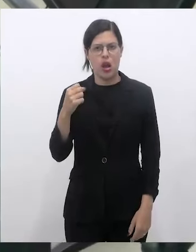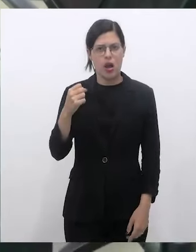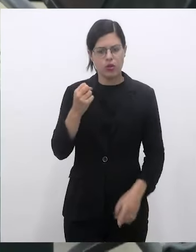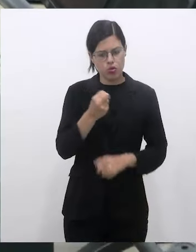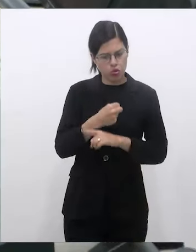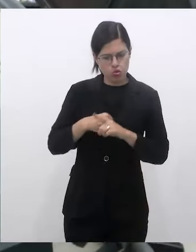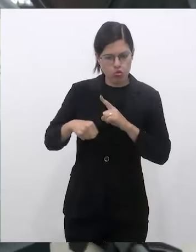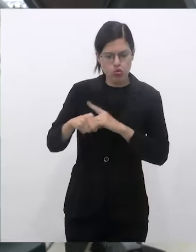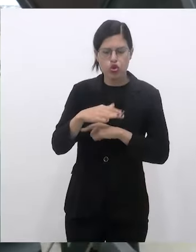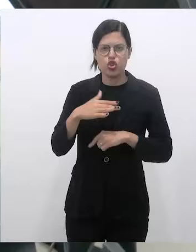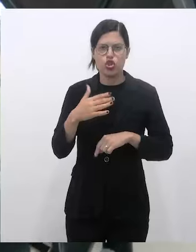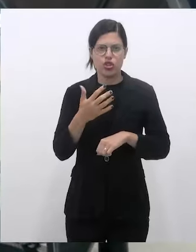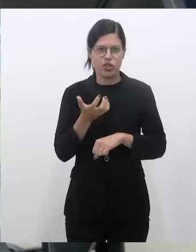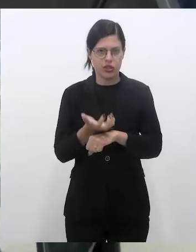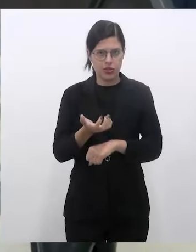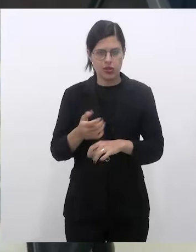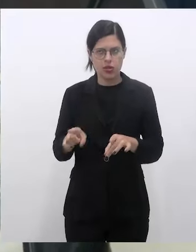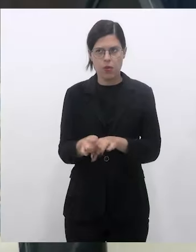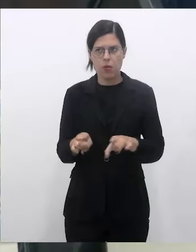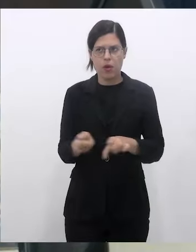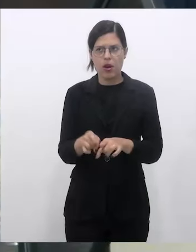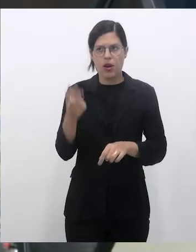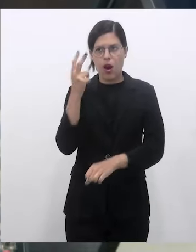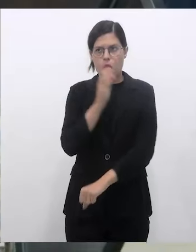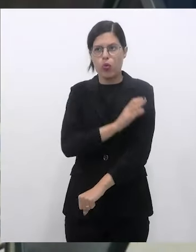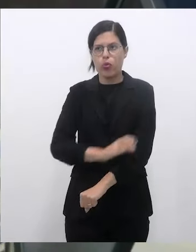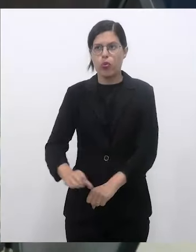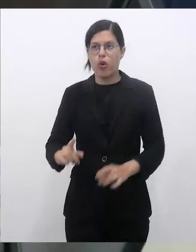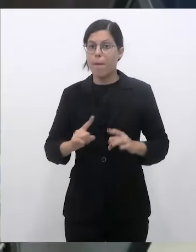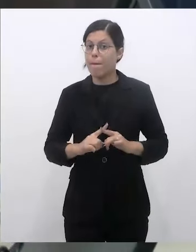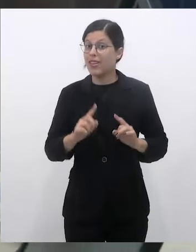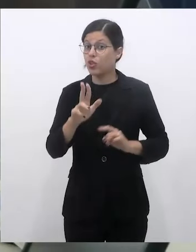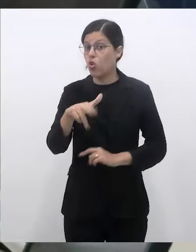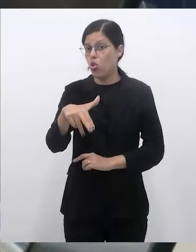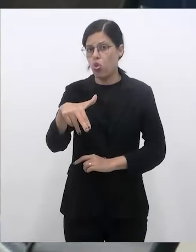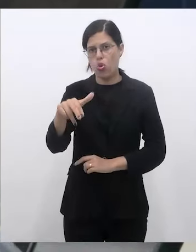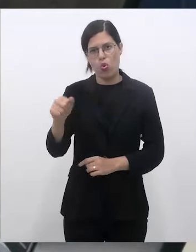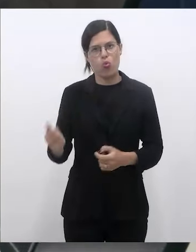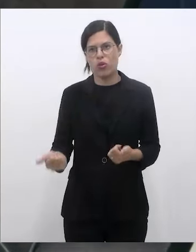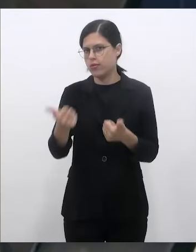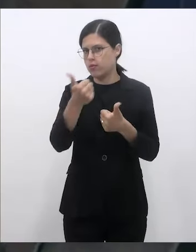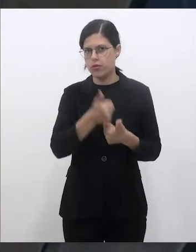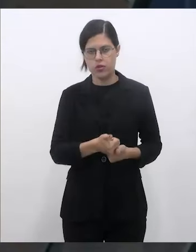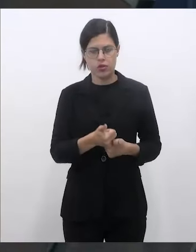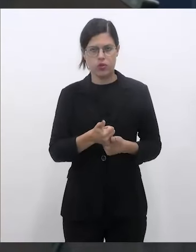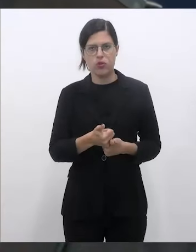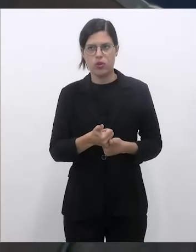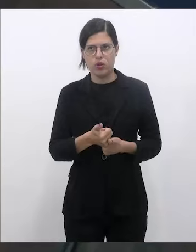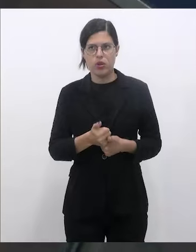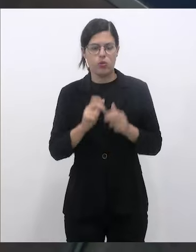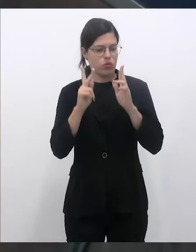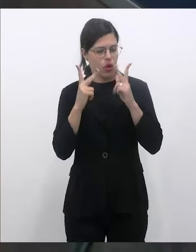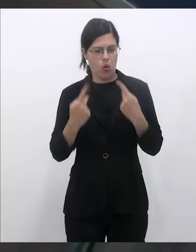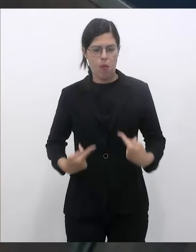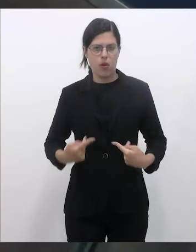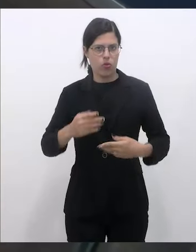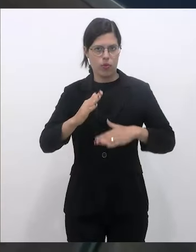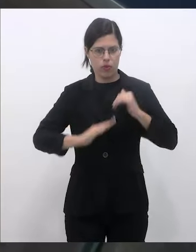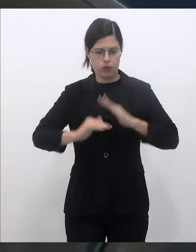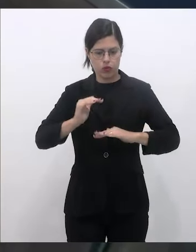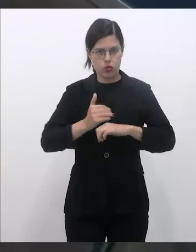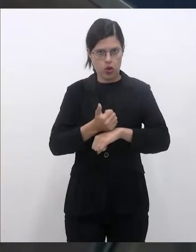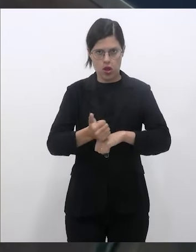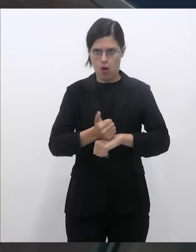na sociologia, ela ajuda na cultura, mas ela jamais vai substituir o ser